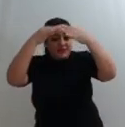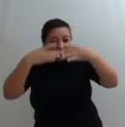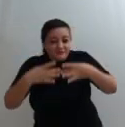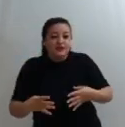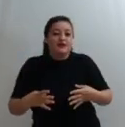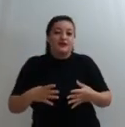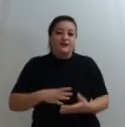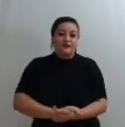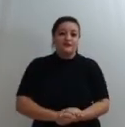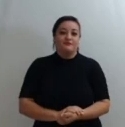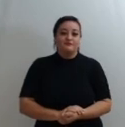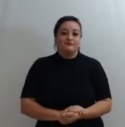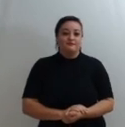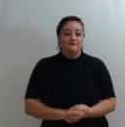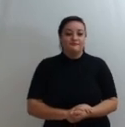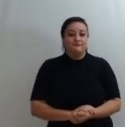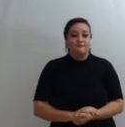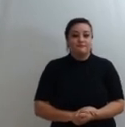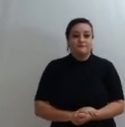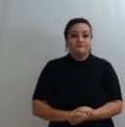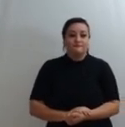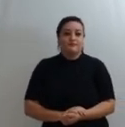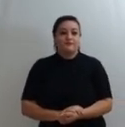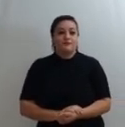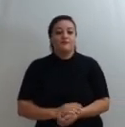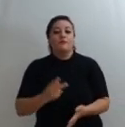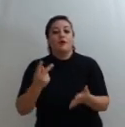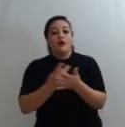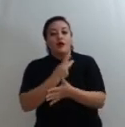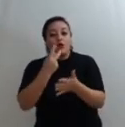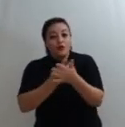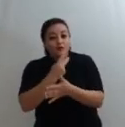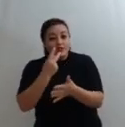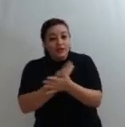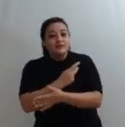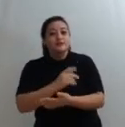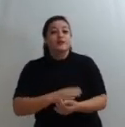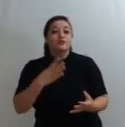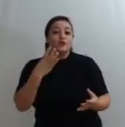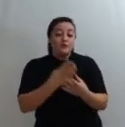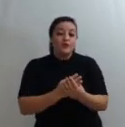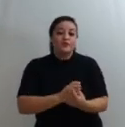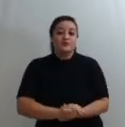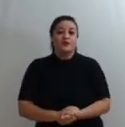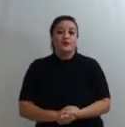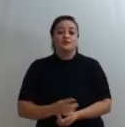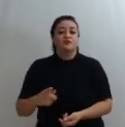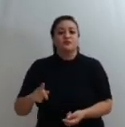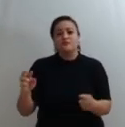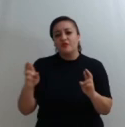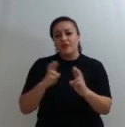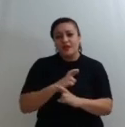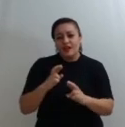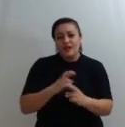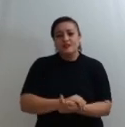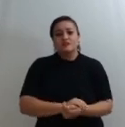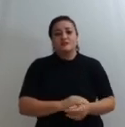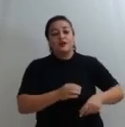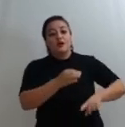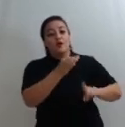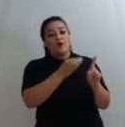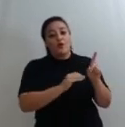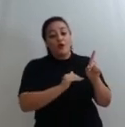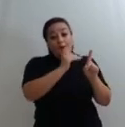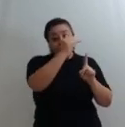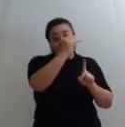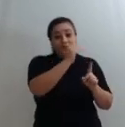uma conotação do que vem ocorrendo com esse processo, e não só em relação a esse magistrado, em